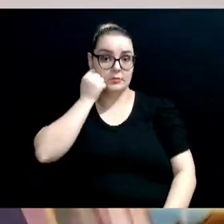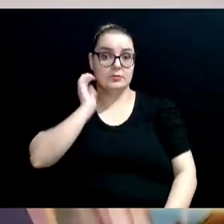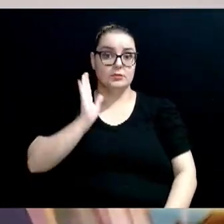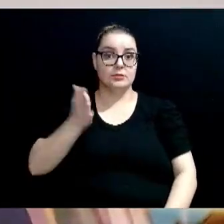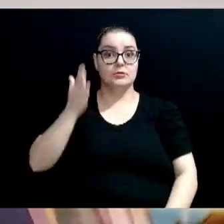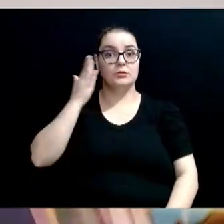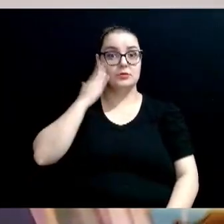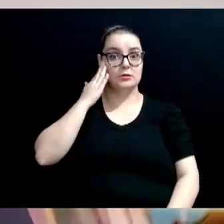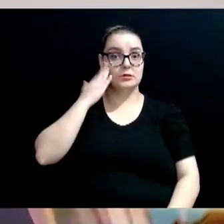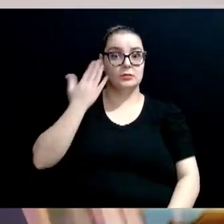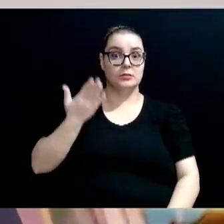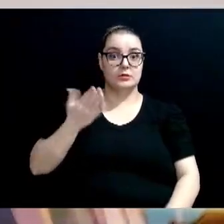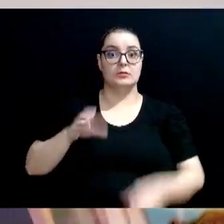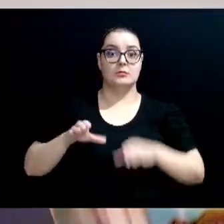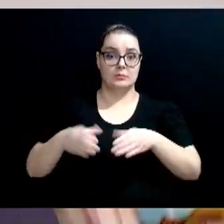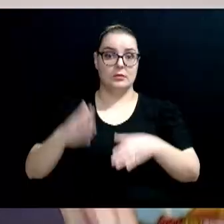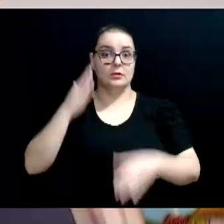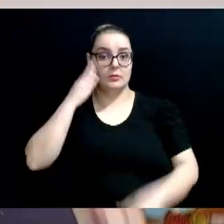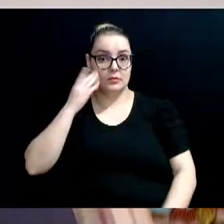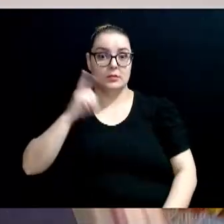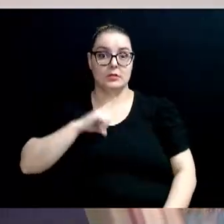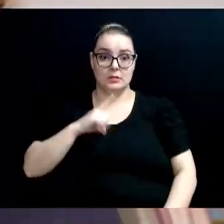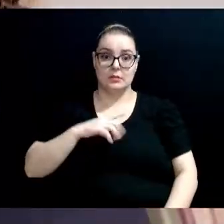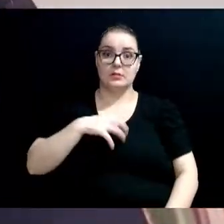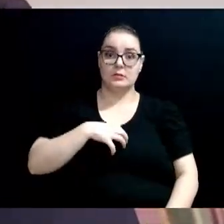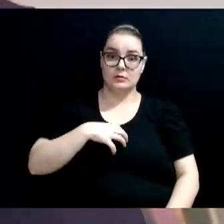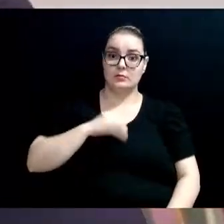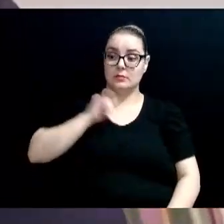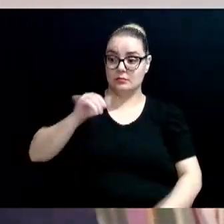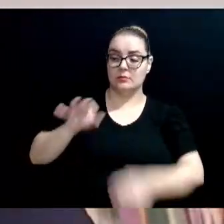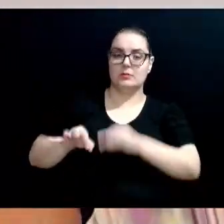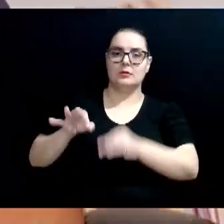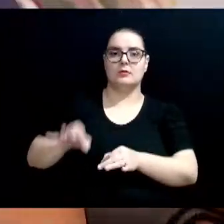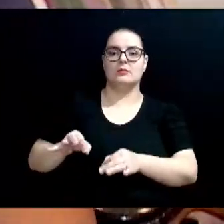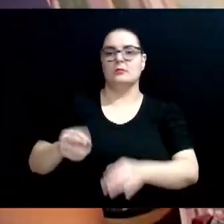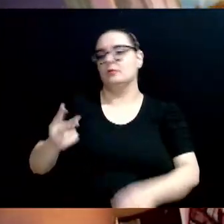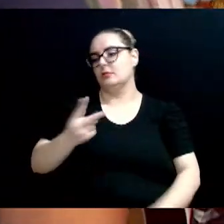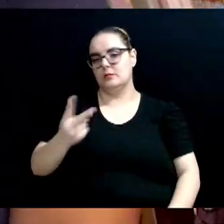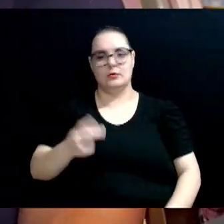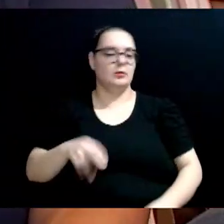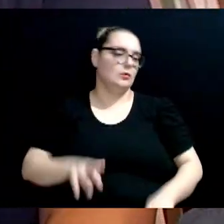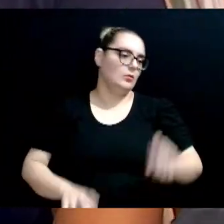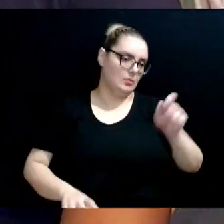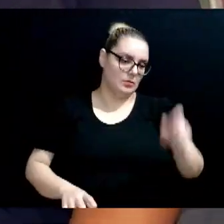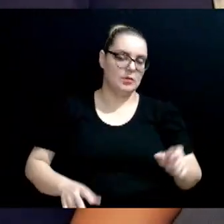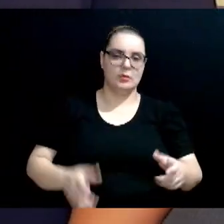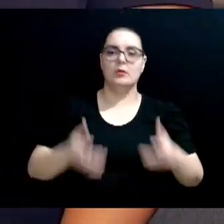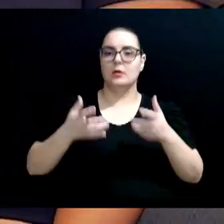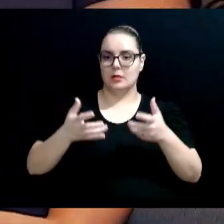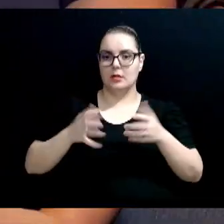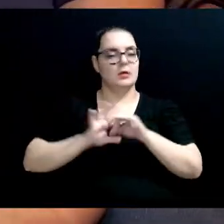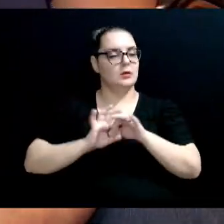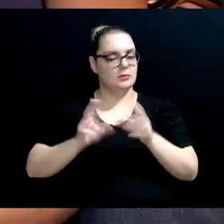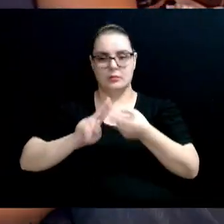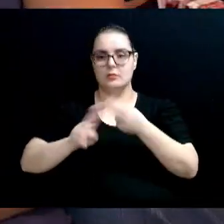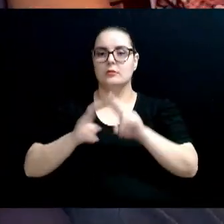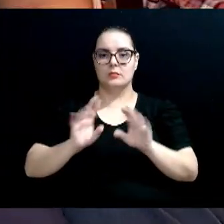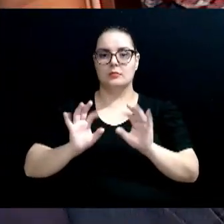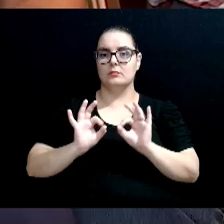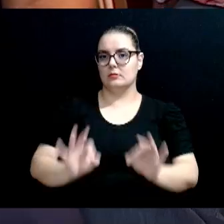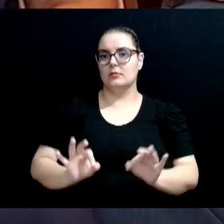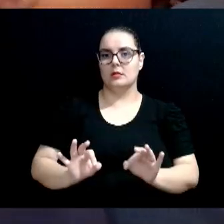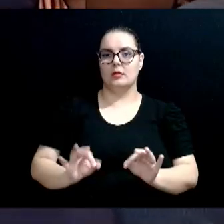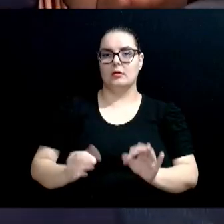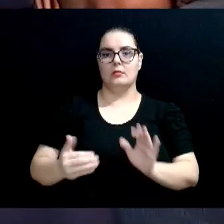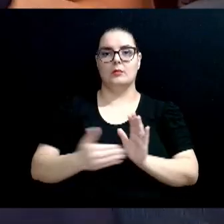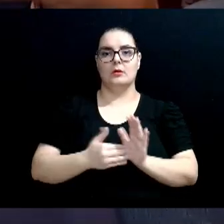entende, a equipe já entende que tem condição de dizer para o juiz que aquele casal, aquele pretendente está habilitado, porque até então não